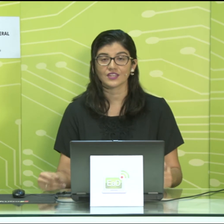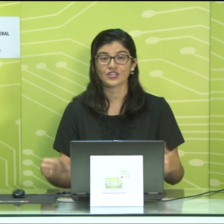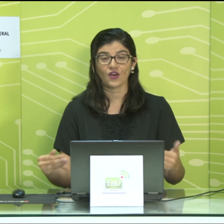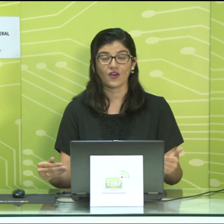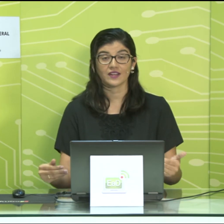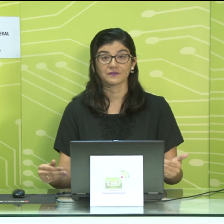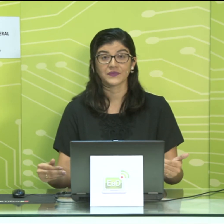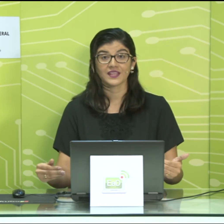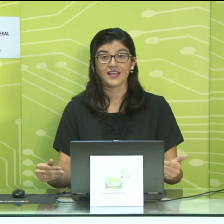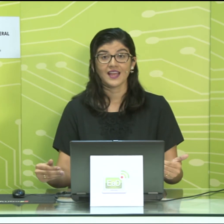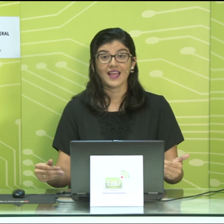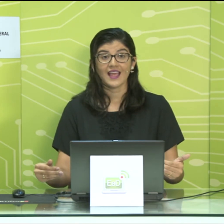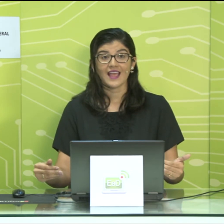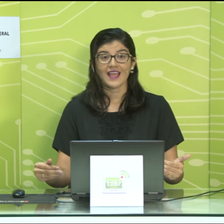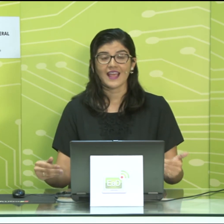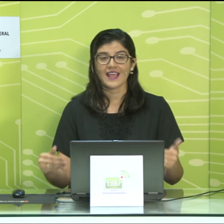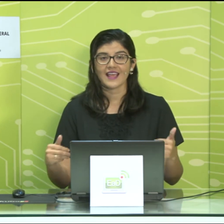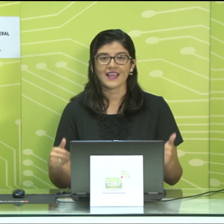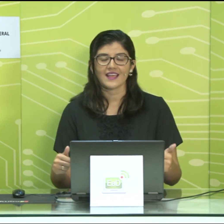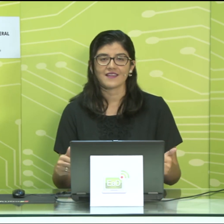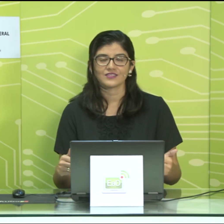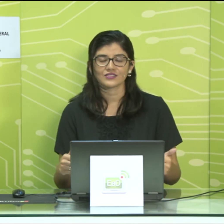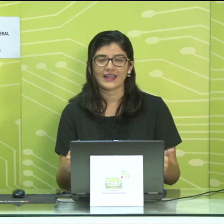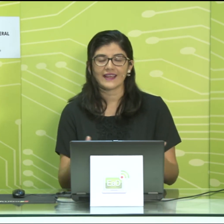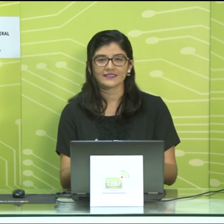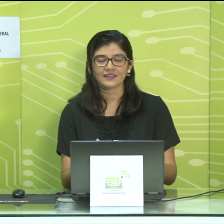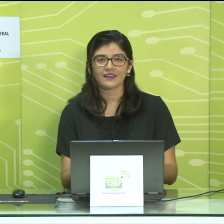o seguinte, olha,